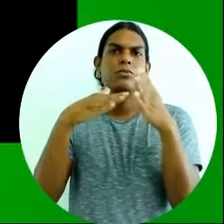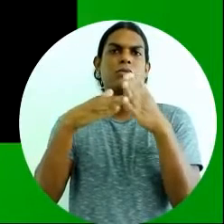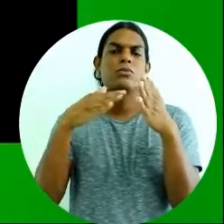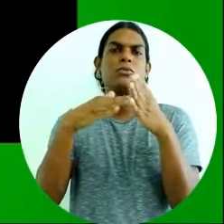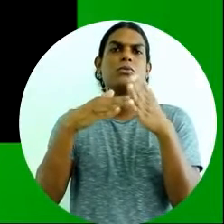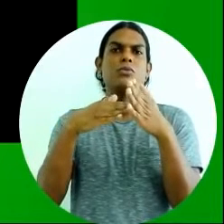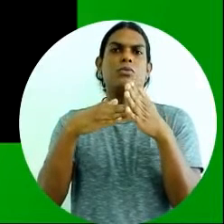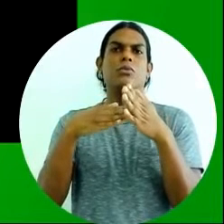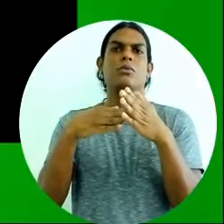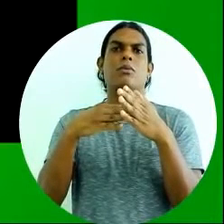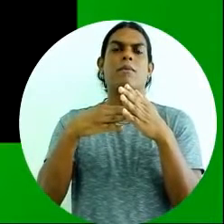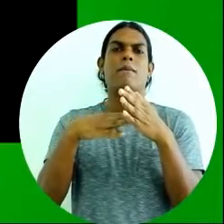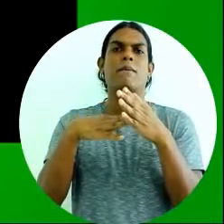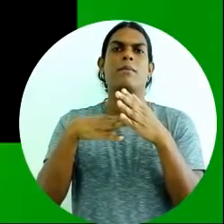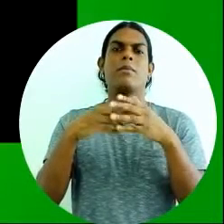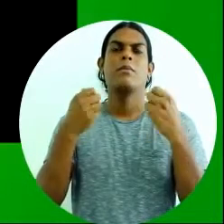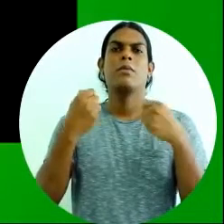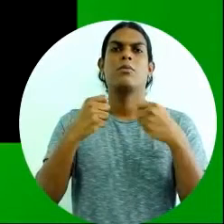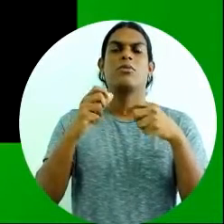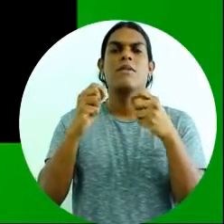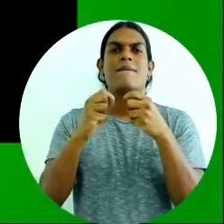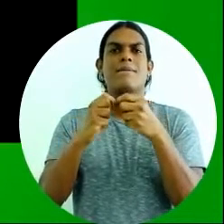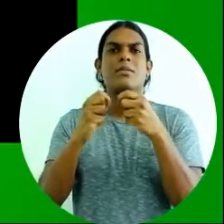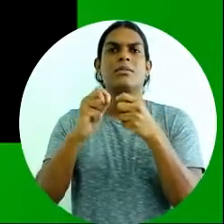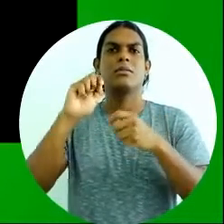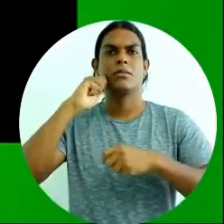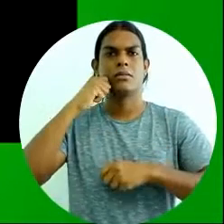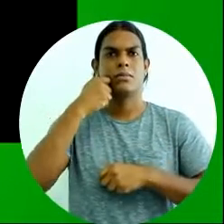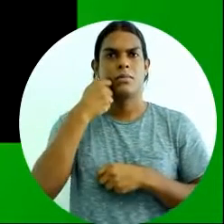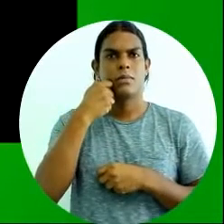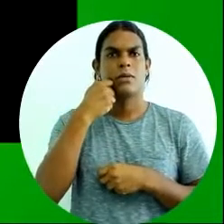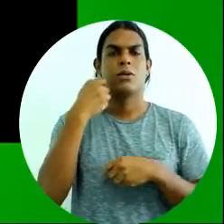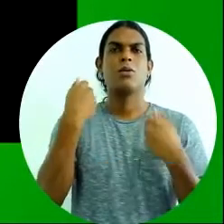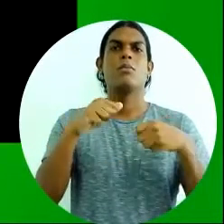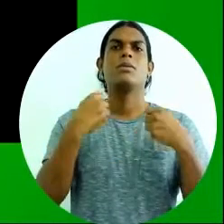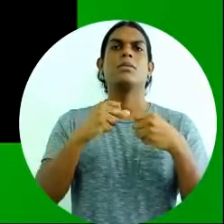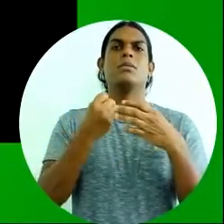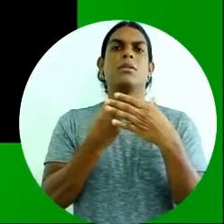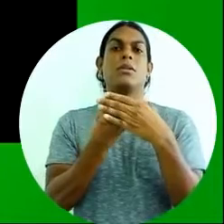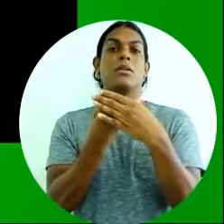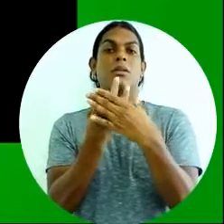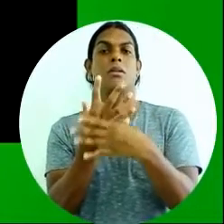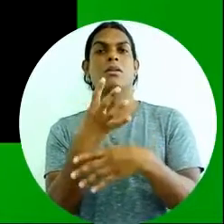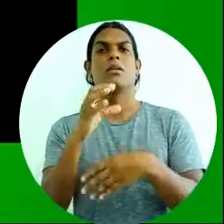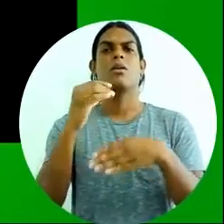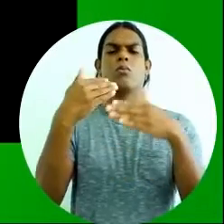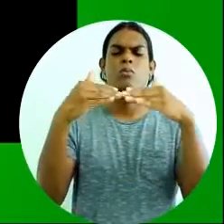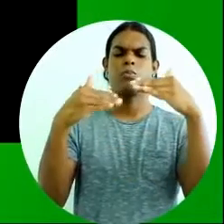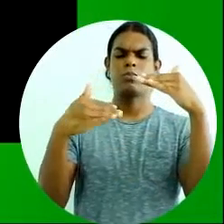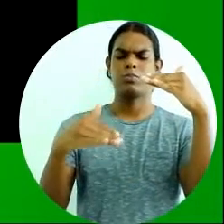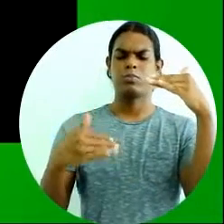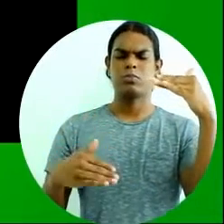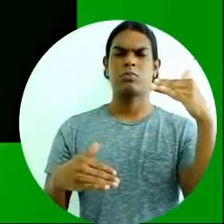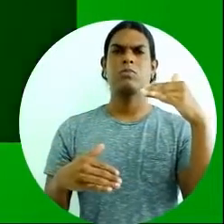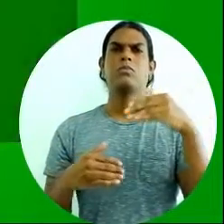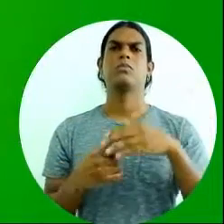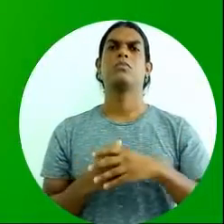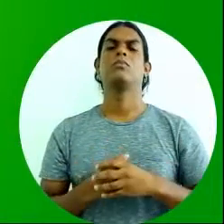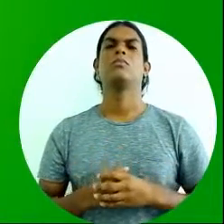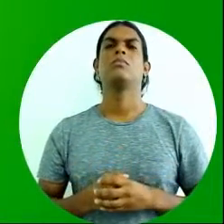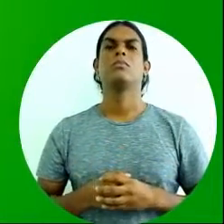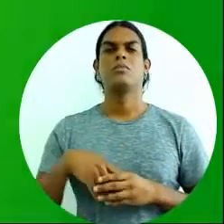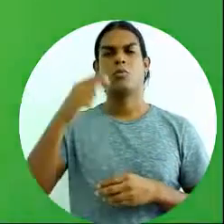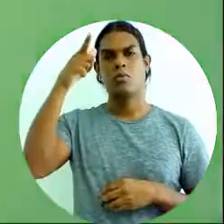saber tudo o que vai precisar para poder fabricar esses pães. Vai ter que criar um organograma, uma